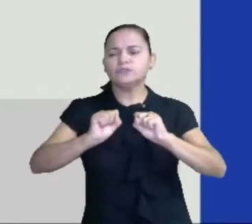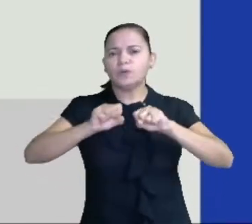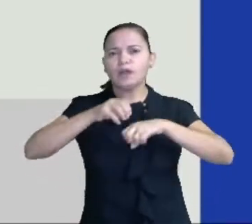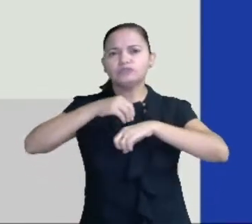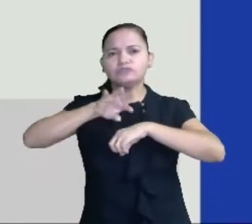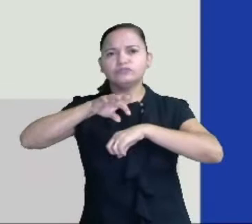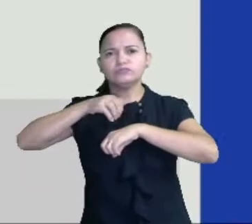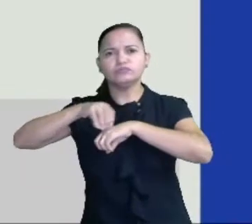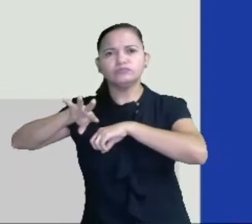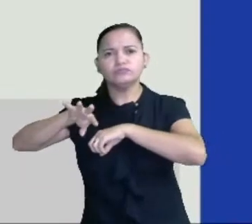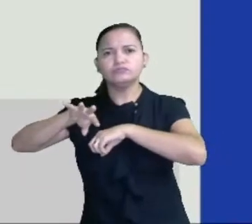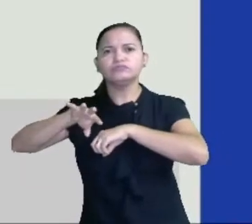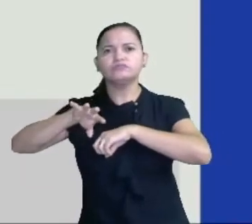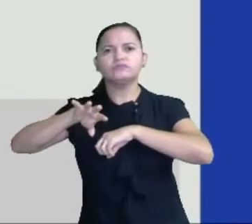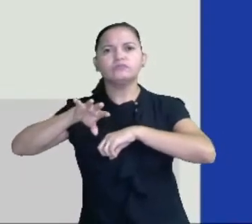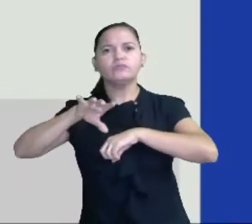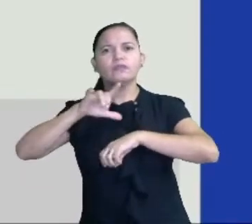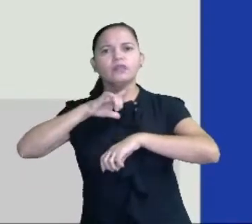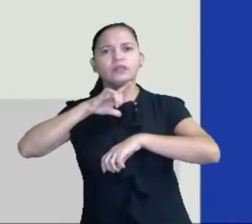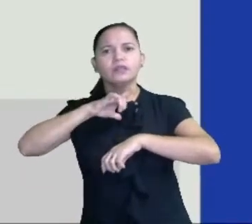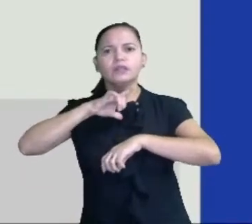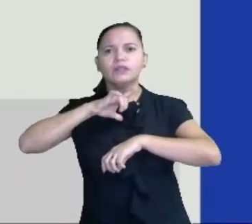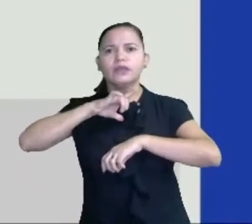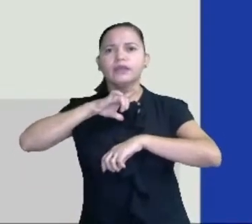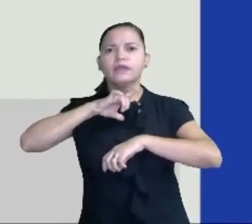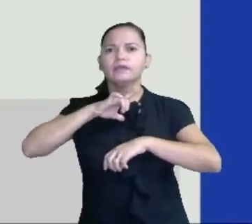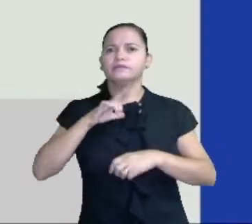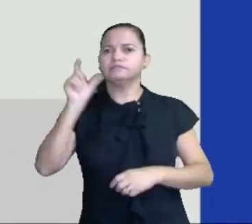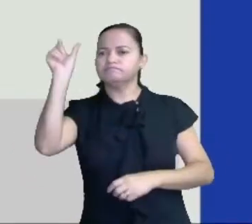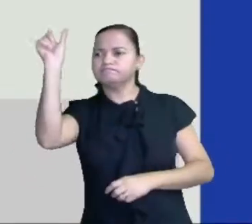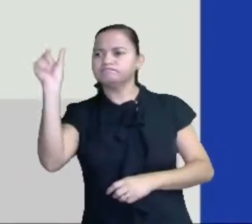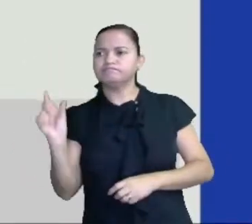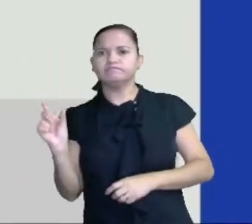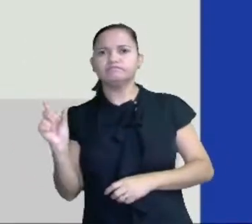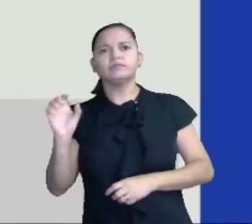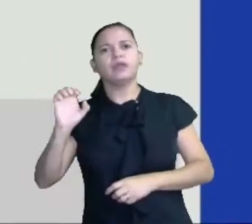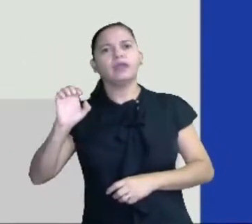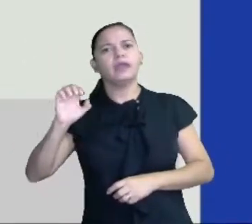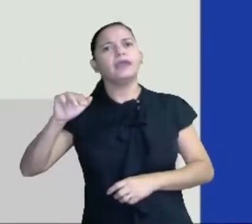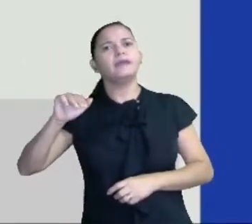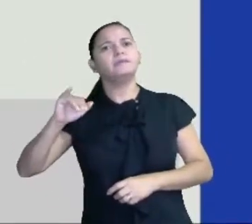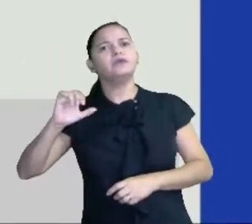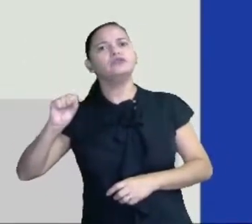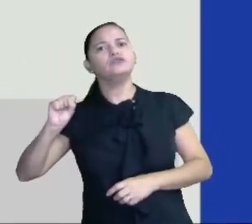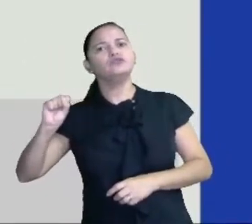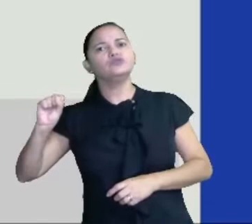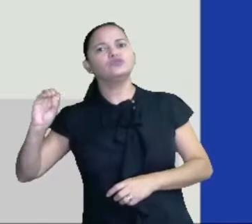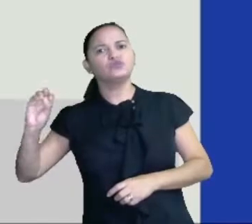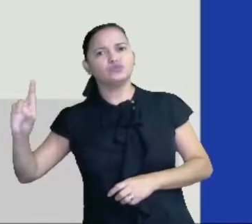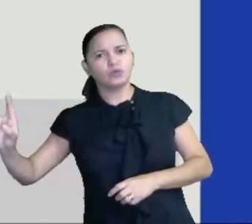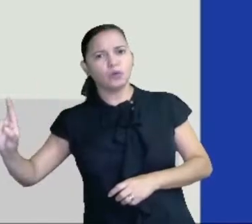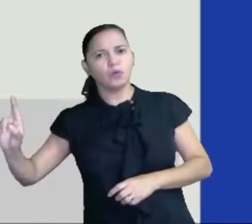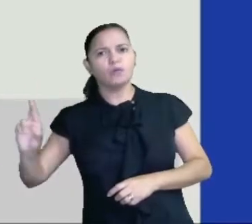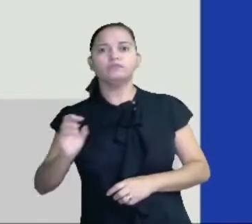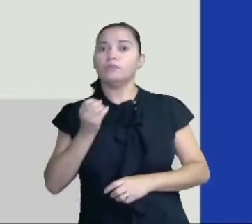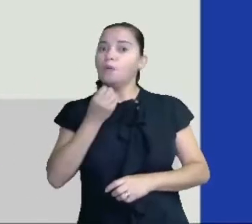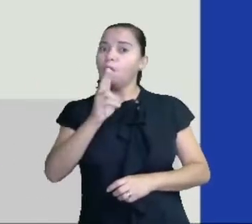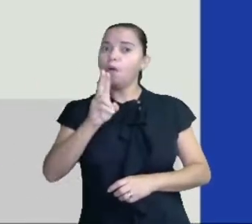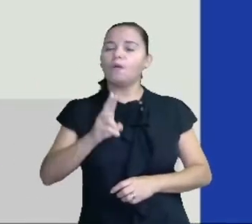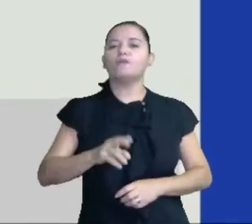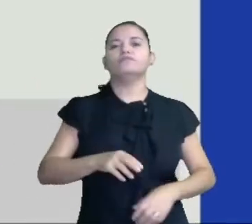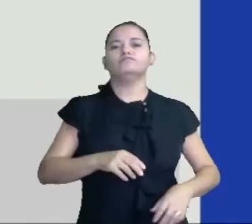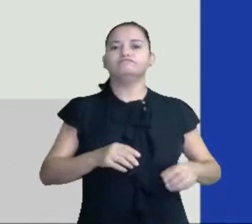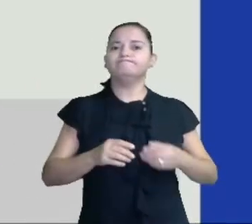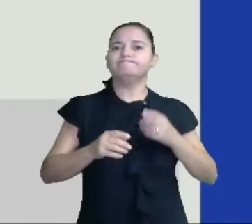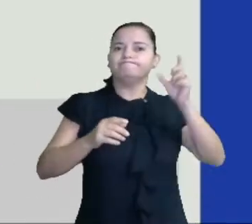tudo aquilo que é dito por um emissor e interpretado por um